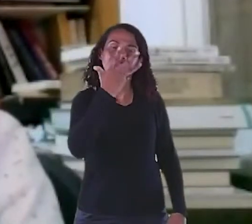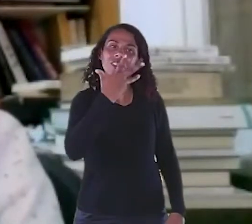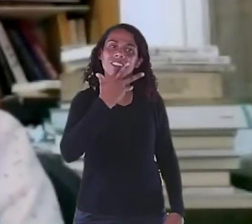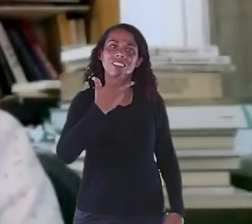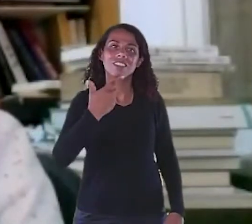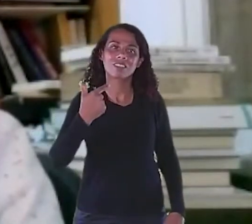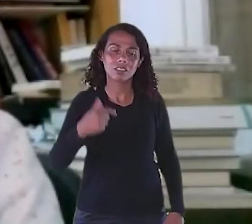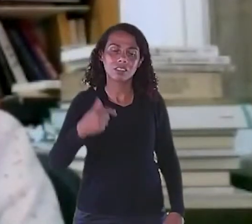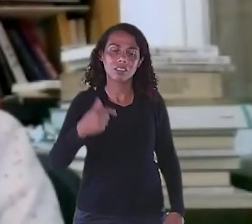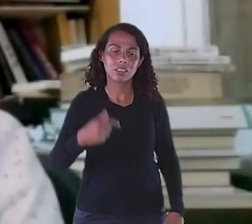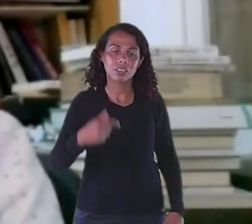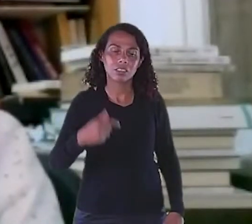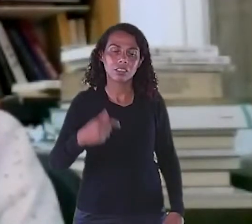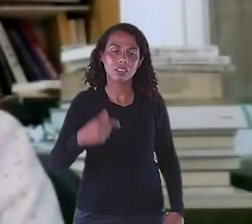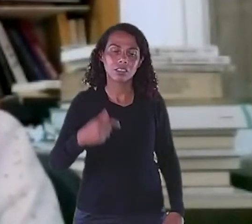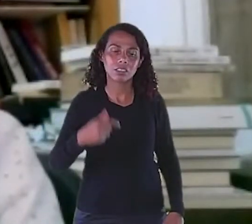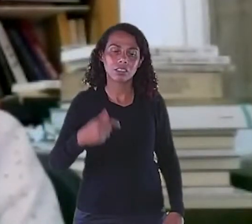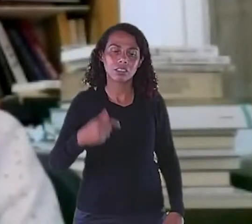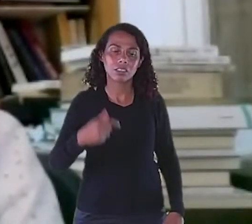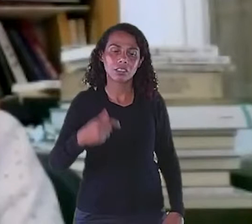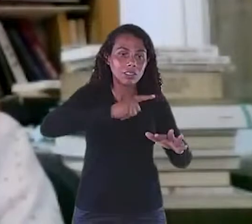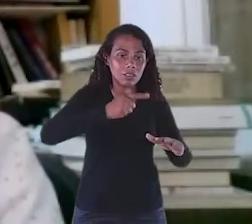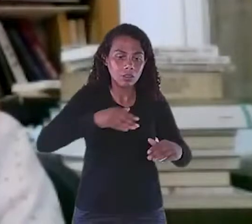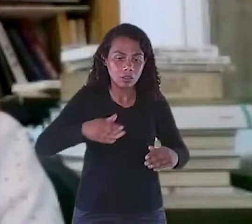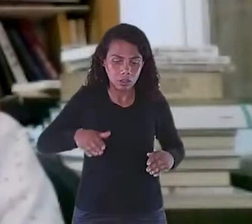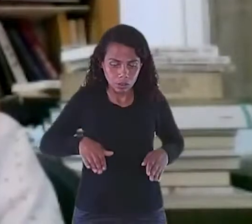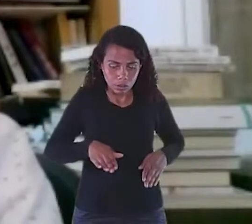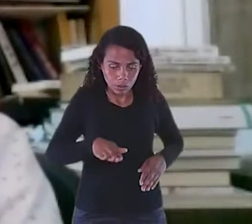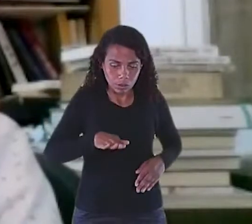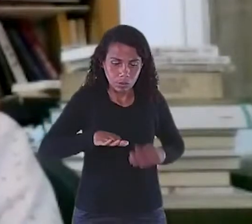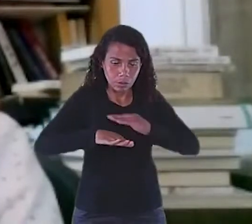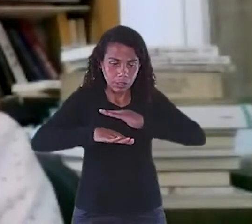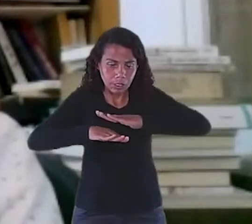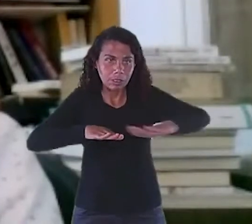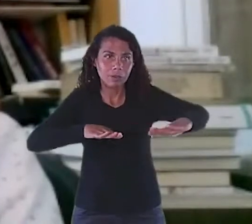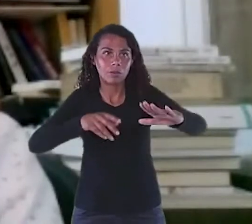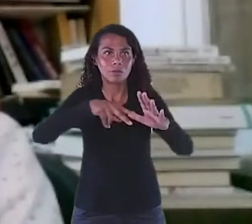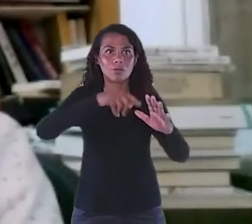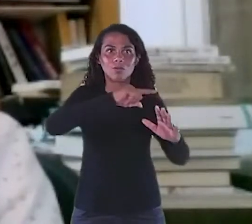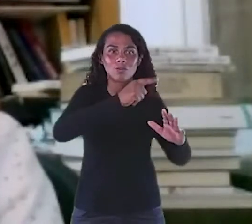era seria uma régua T, seria uma coisa qualquer.